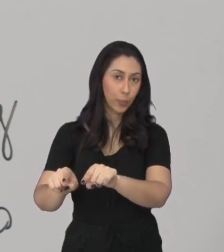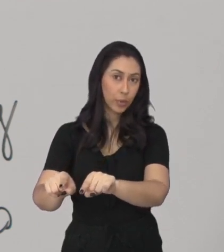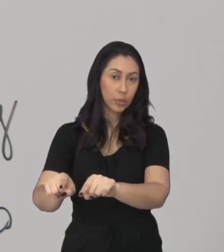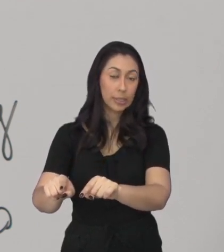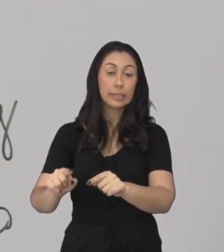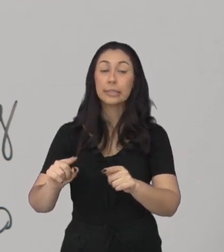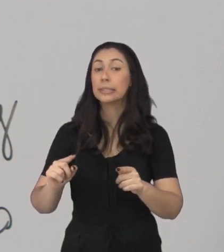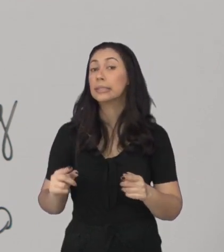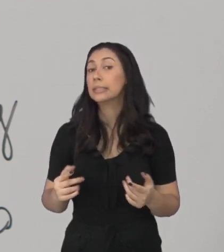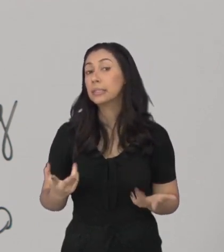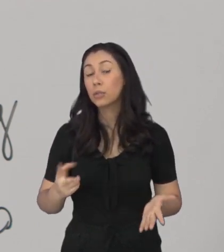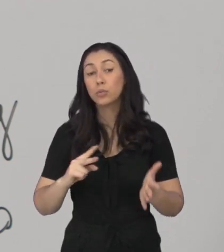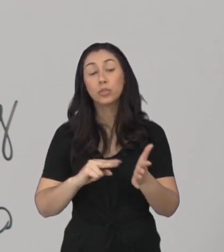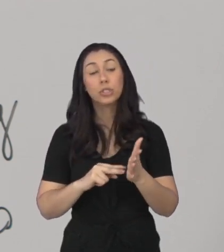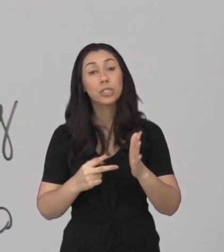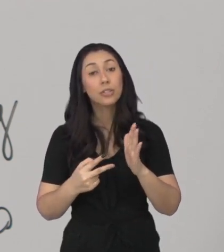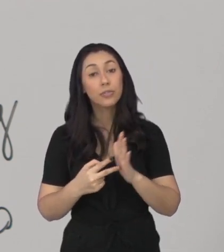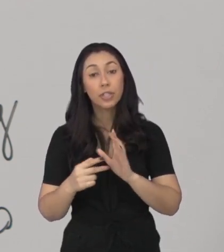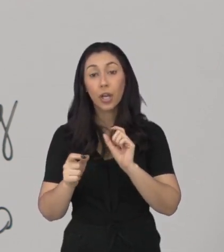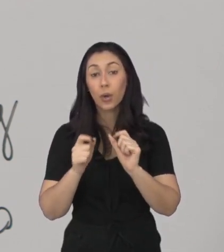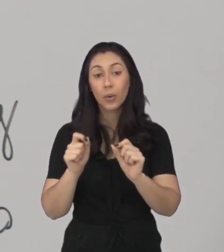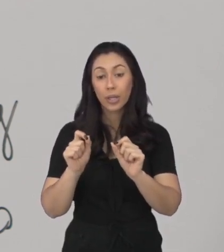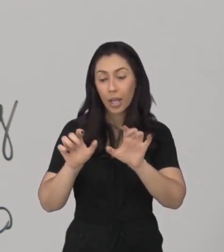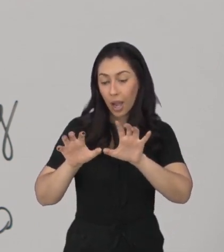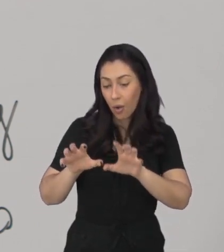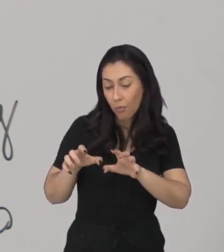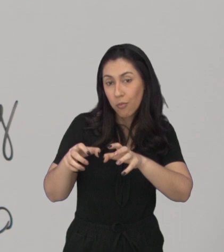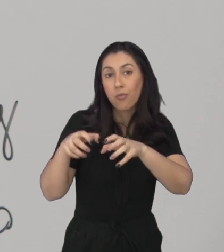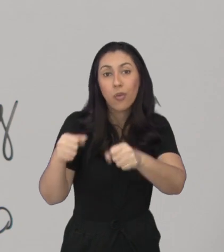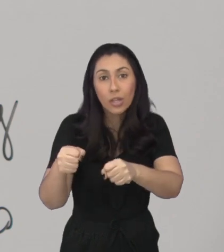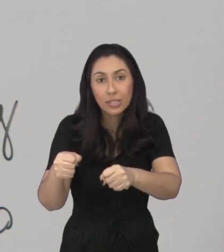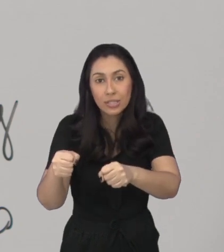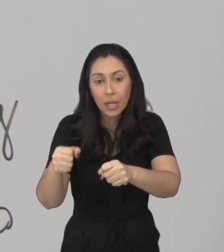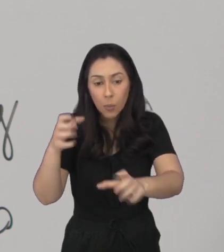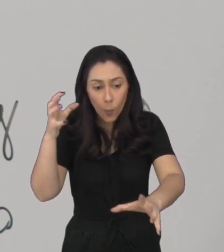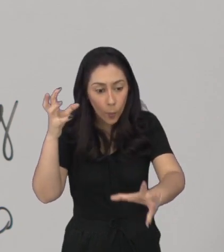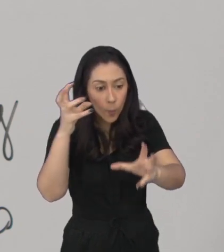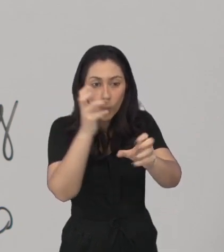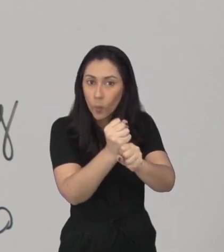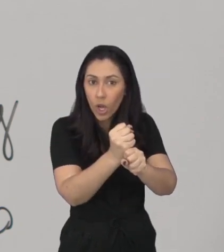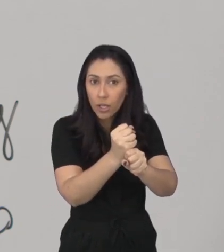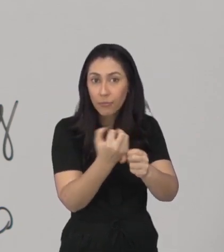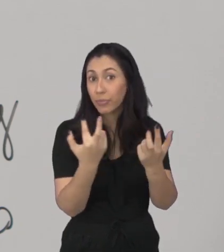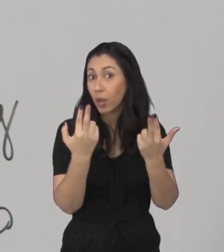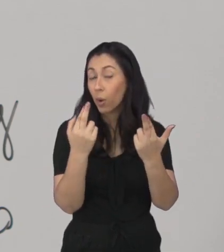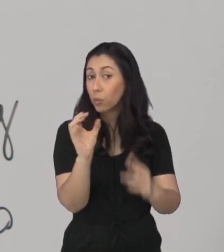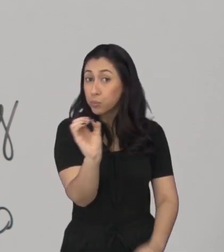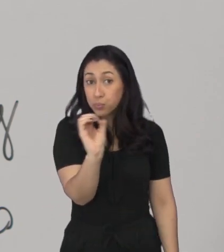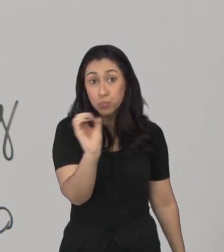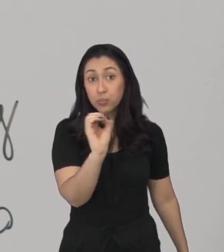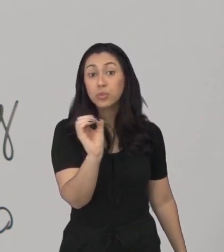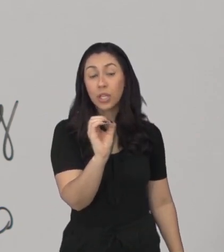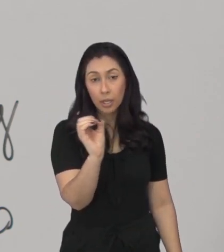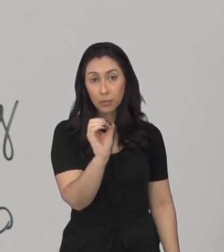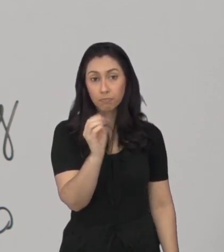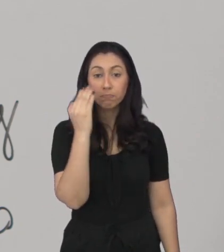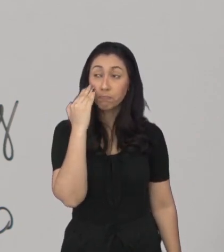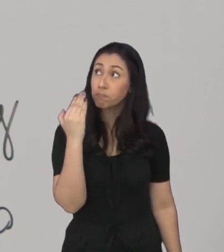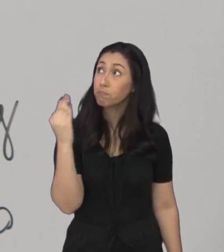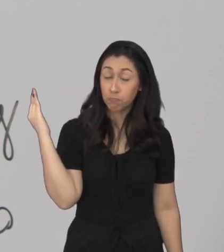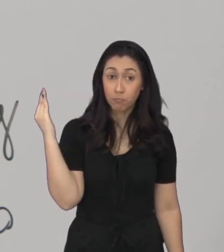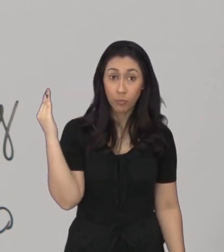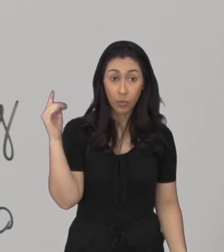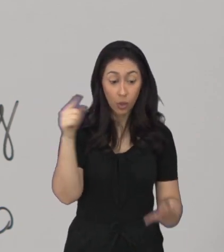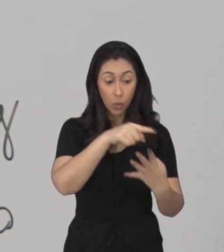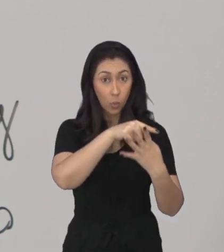que a minha resultante aplicada é zero. Lembra lá das leis de Newton? Então, olha só, aqui estão as forças, as 4